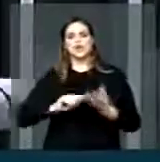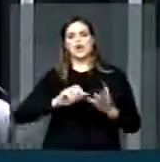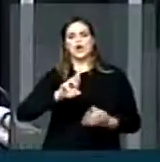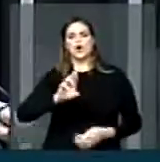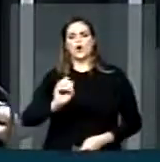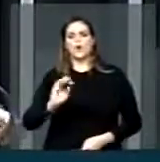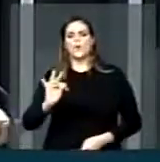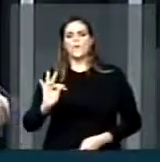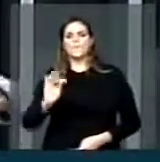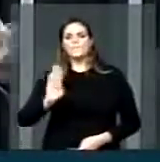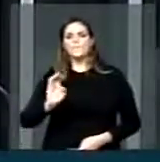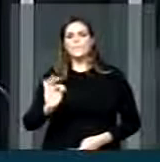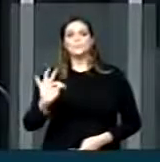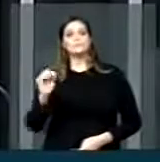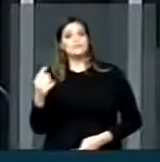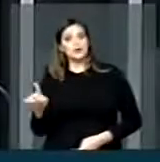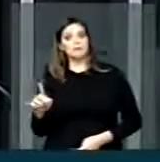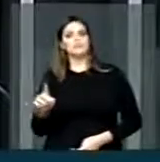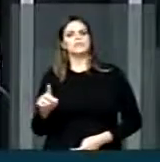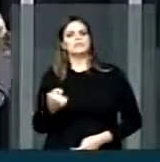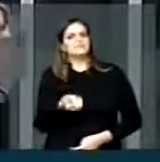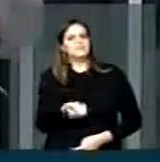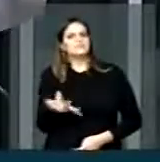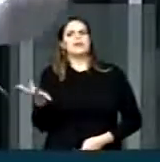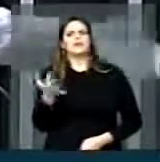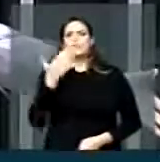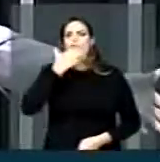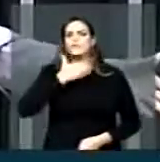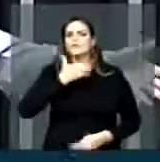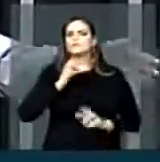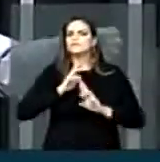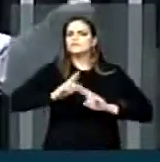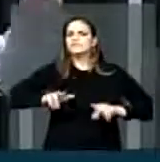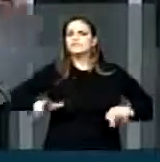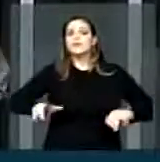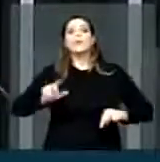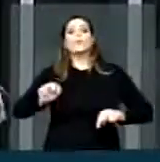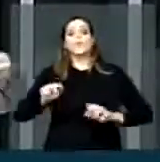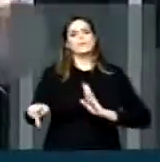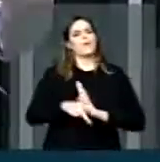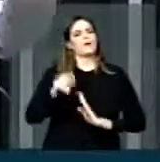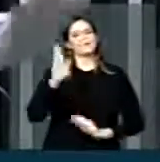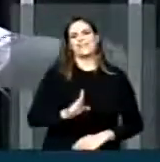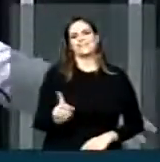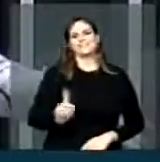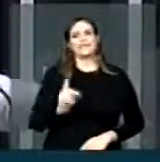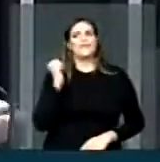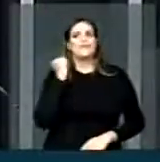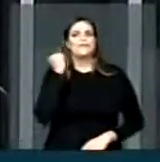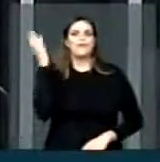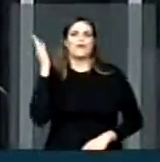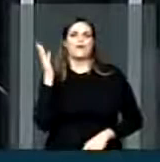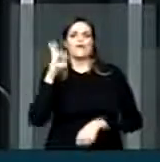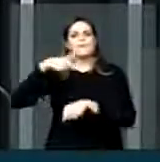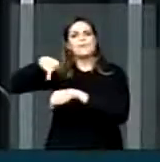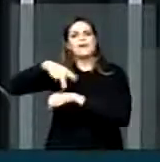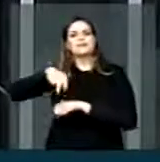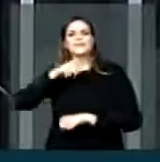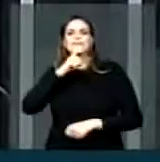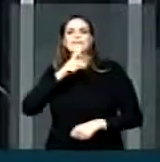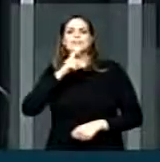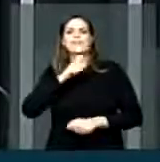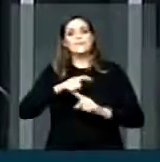outras frutas que são de outros países, países frios